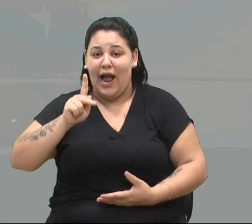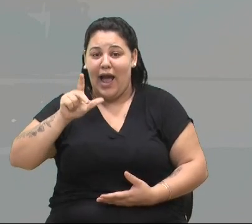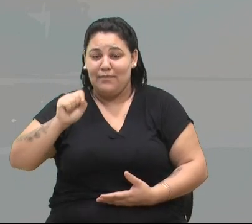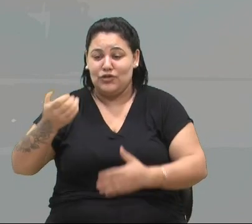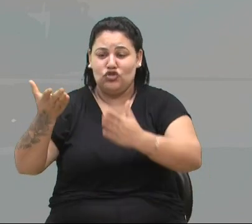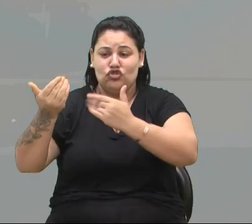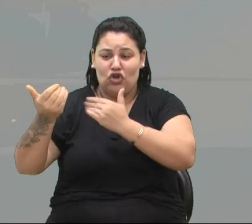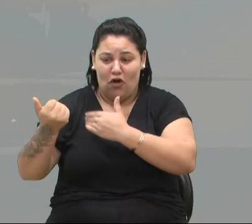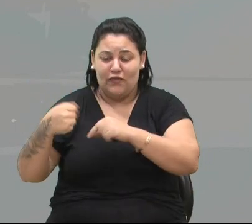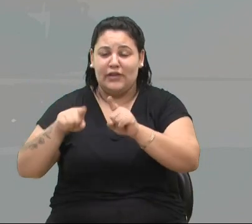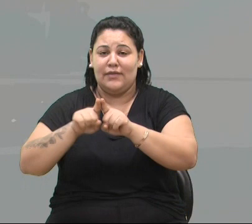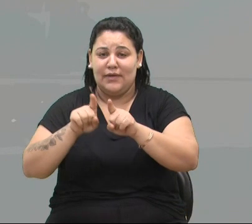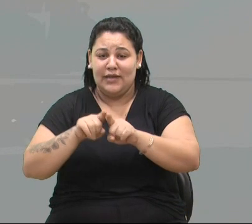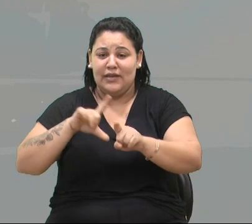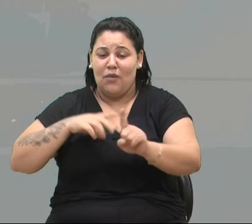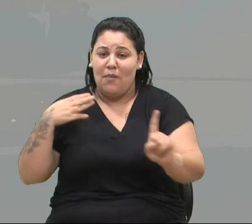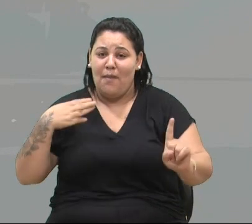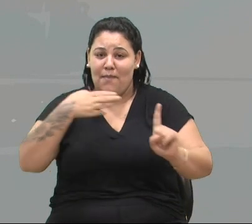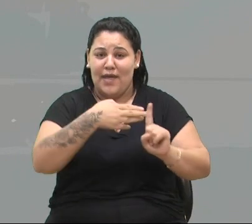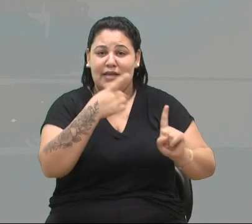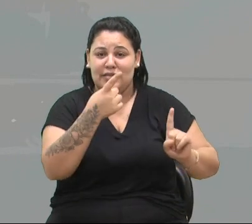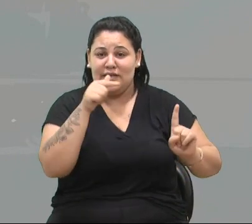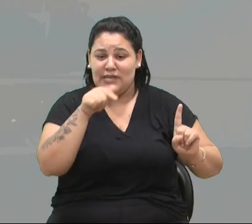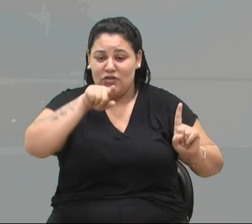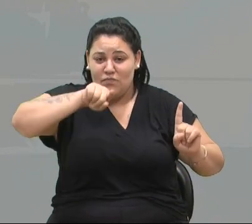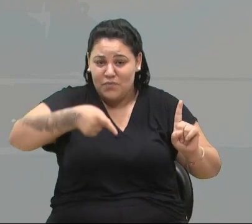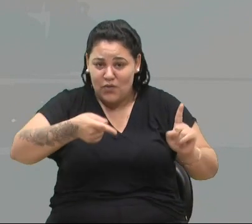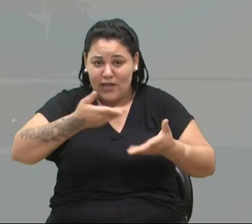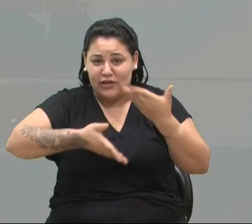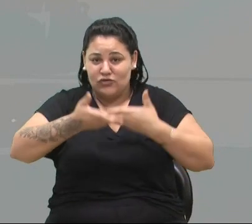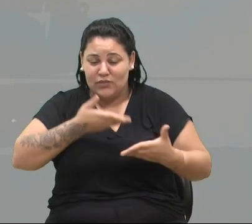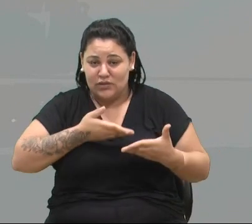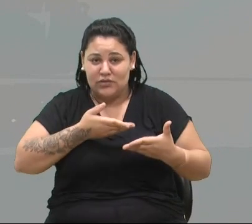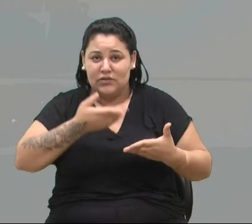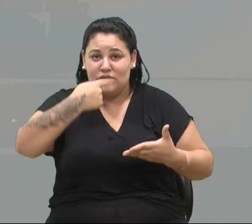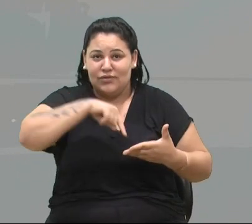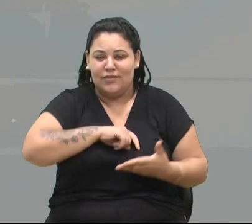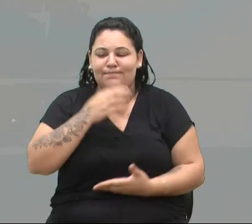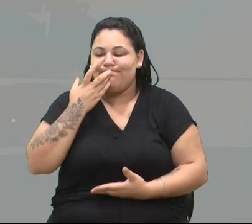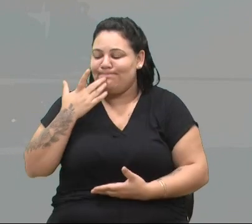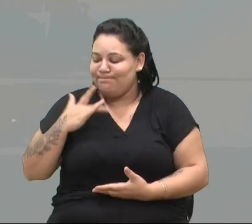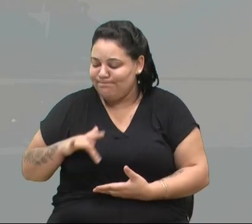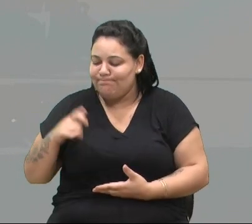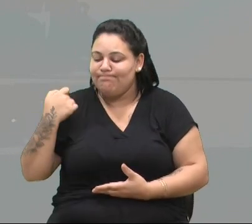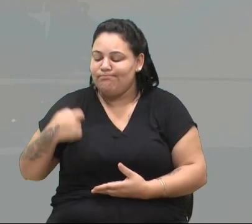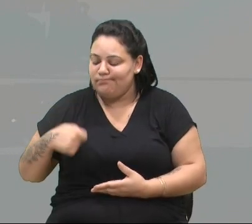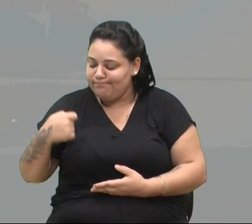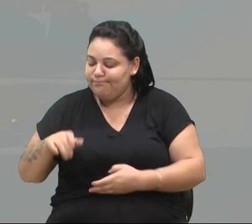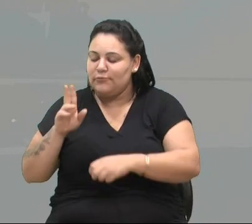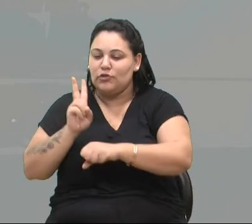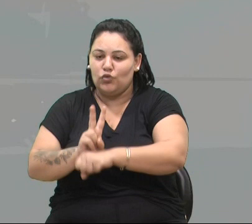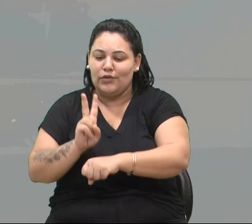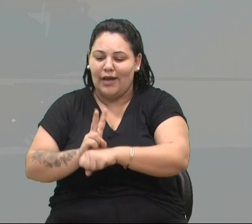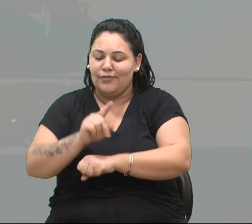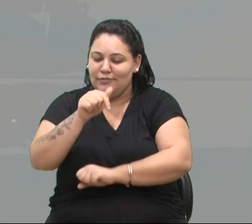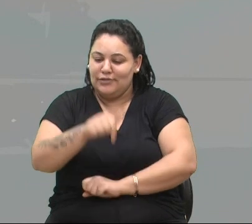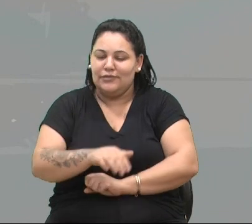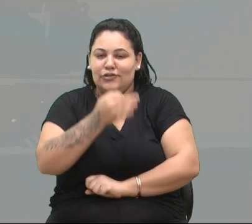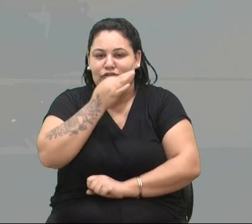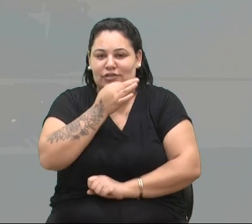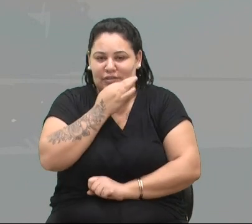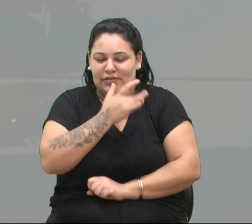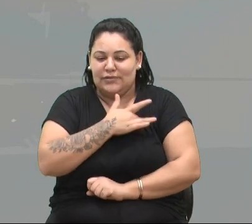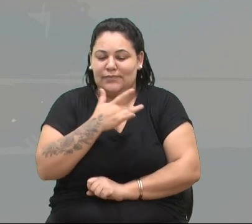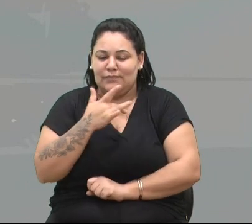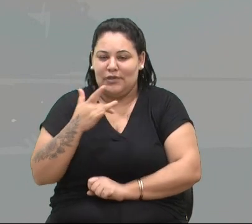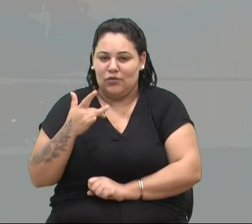CAPS Infanto Juvenil, a gente tinha uma meta de 17 mil atendimentos. Aqui a nossa infância também precisando muito de